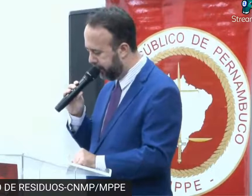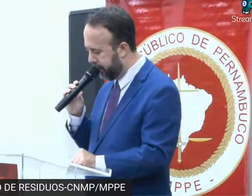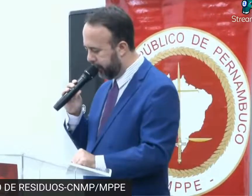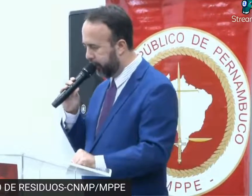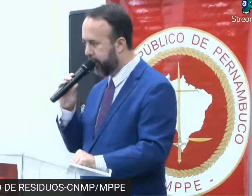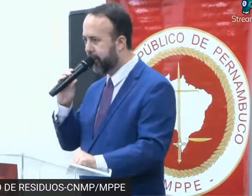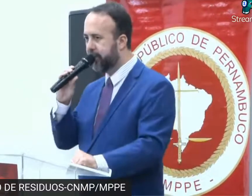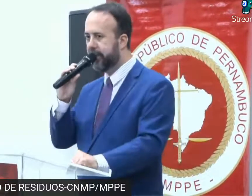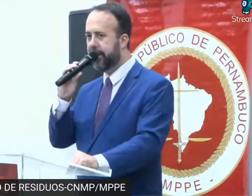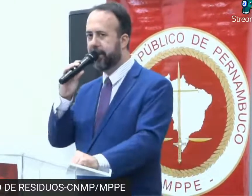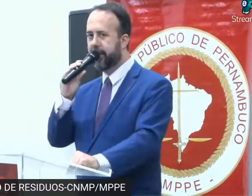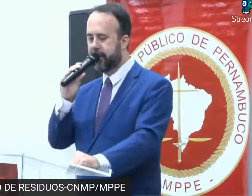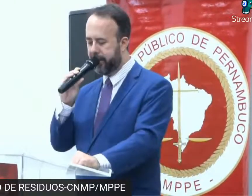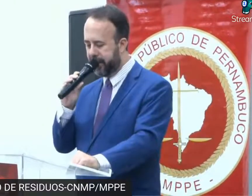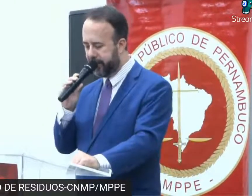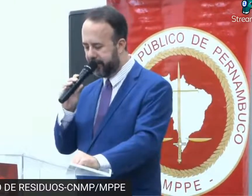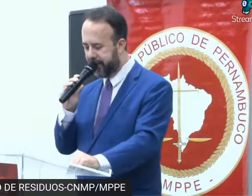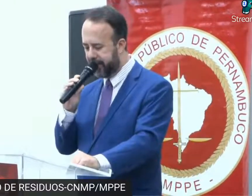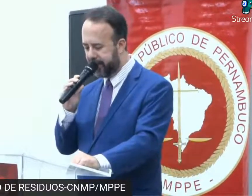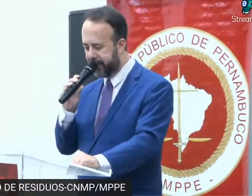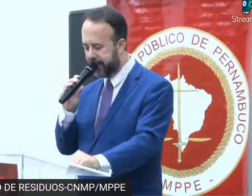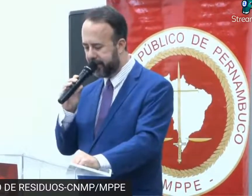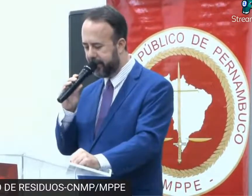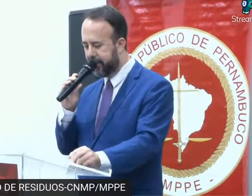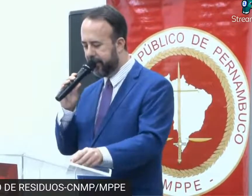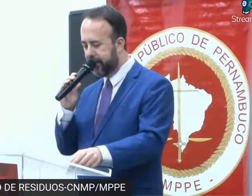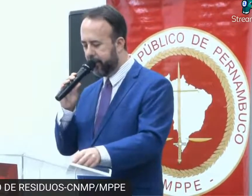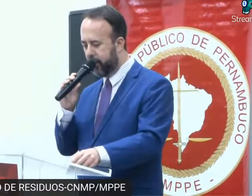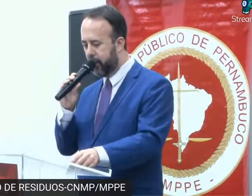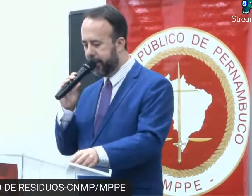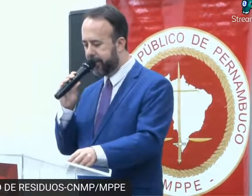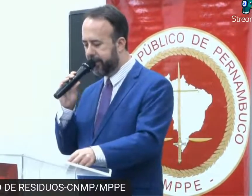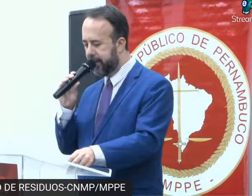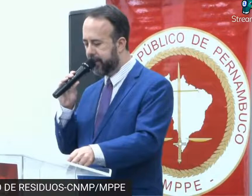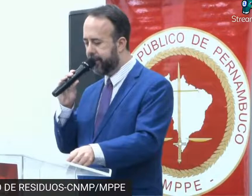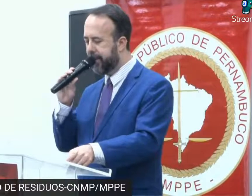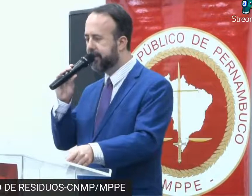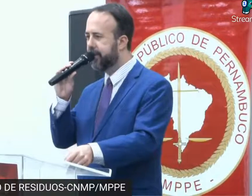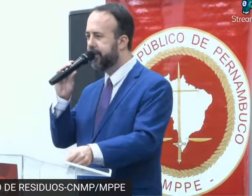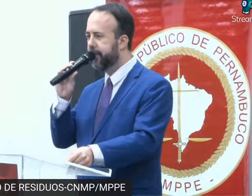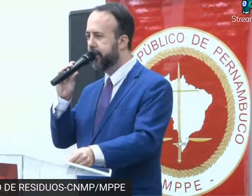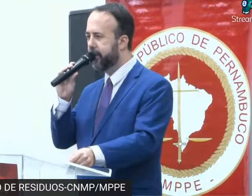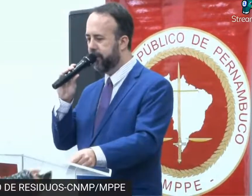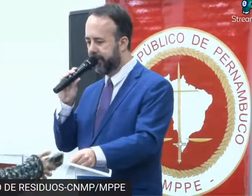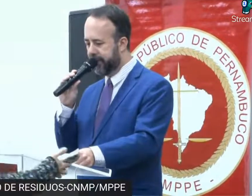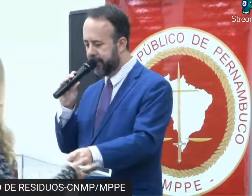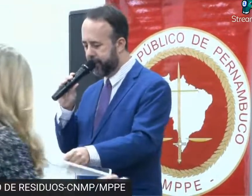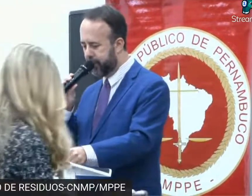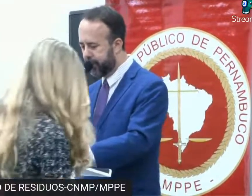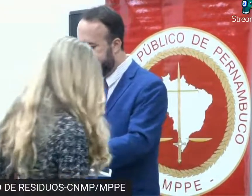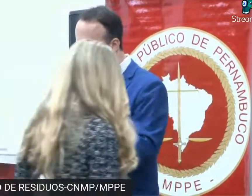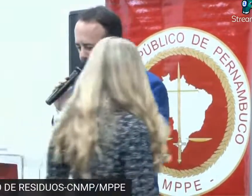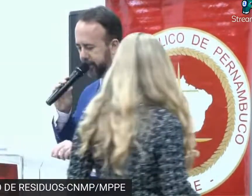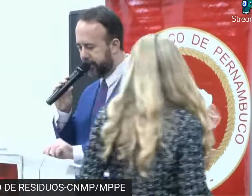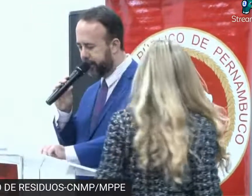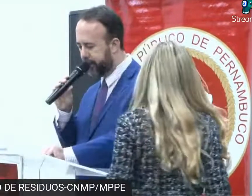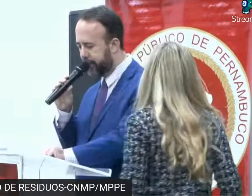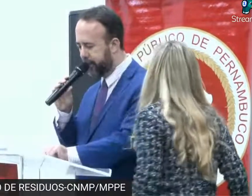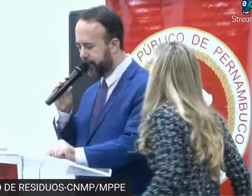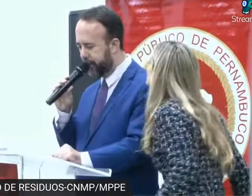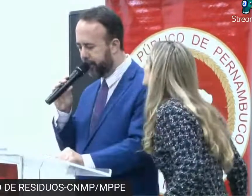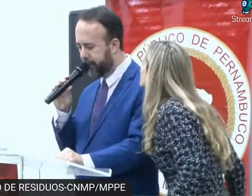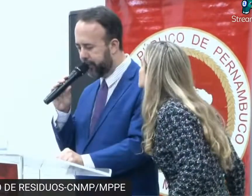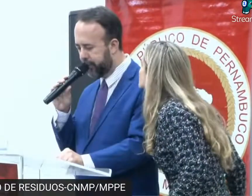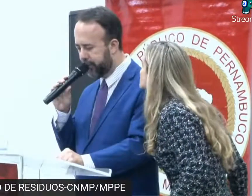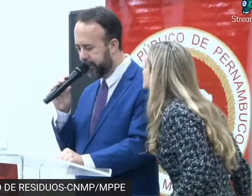intitulado Lógica Reversa. Como presidente da mesa, convidamos o excelentíssimo